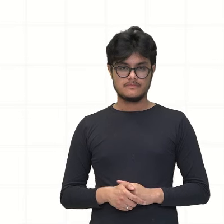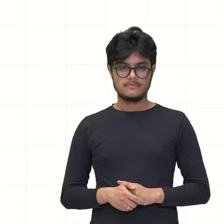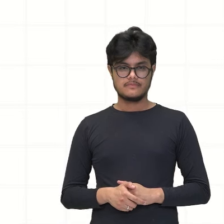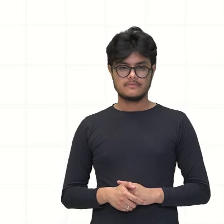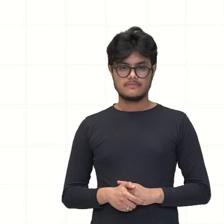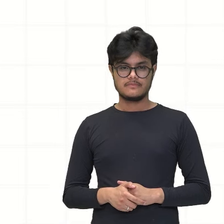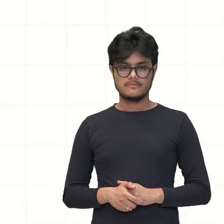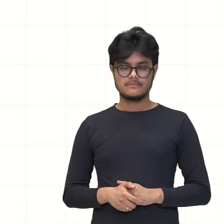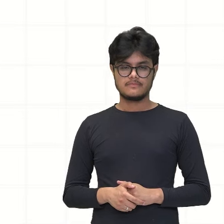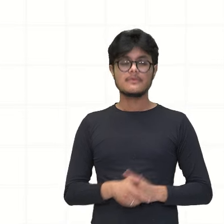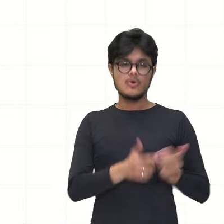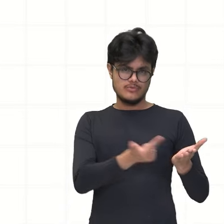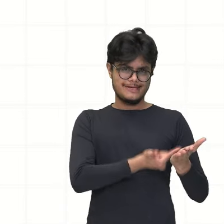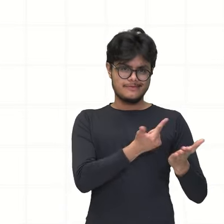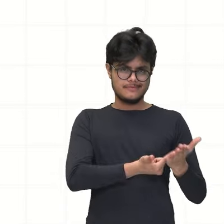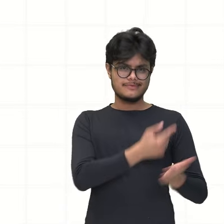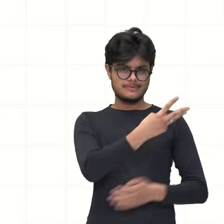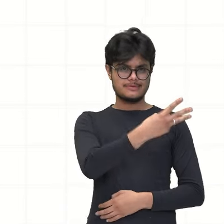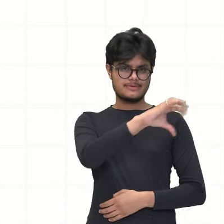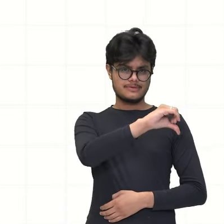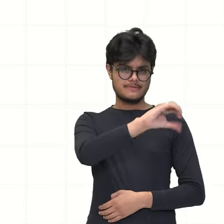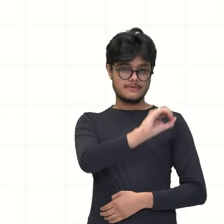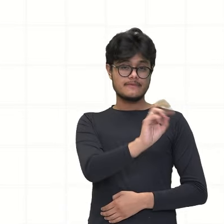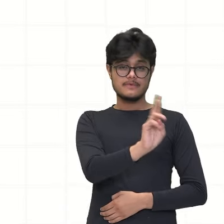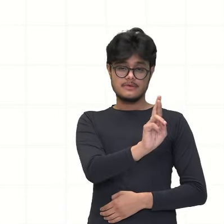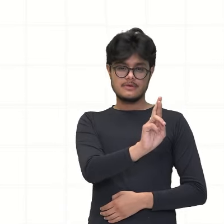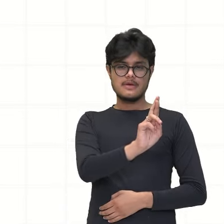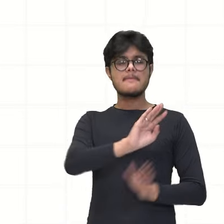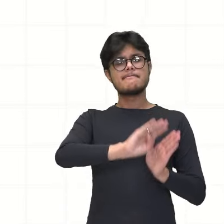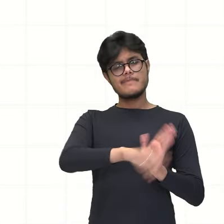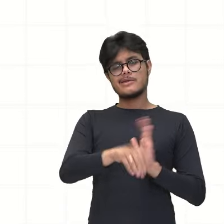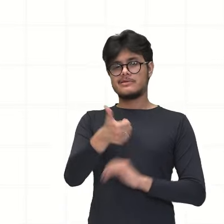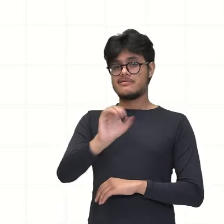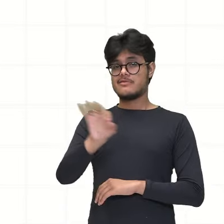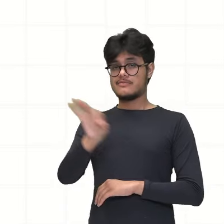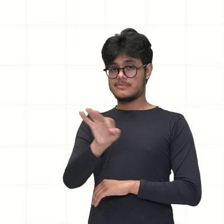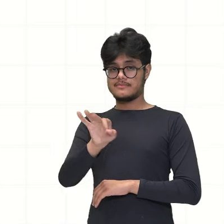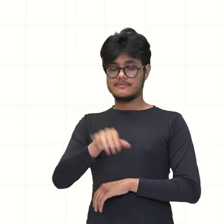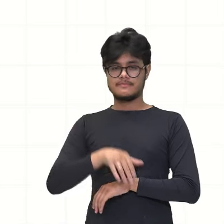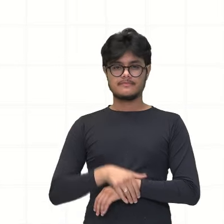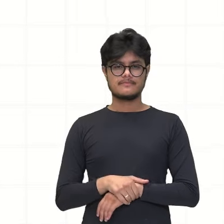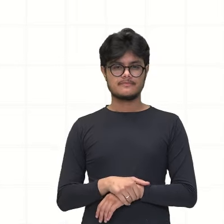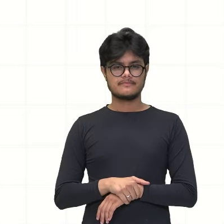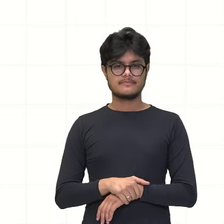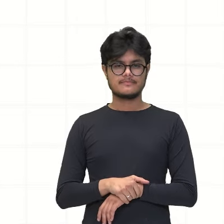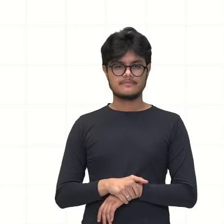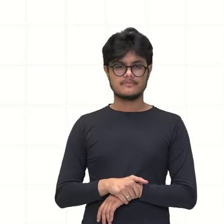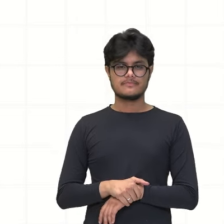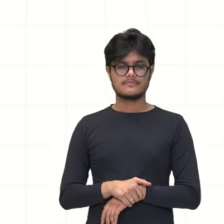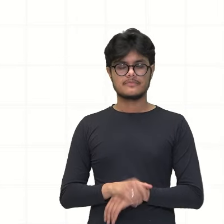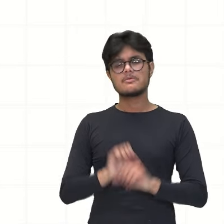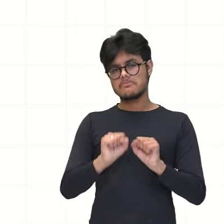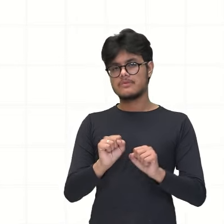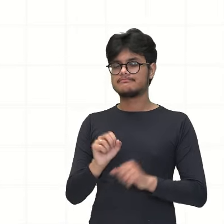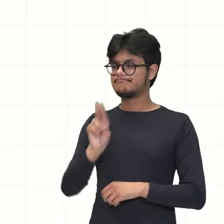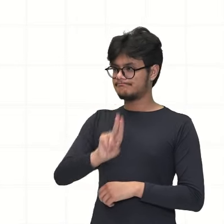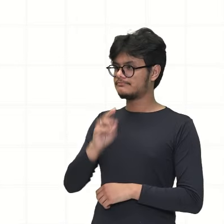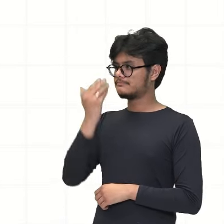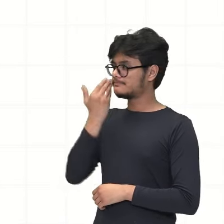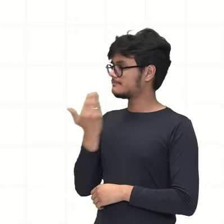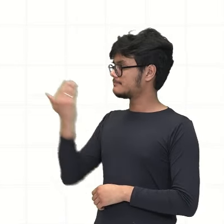custavam 390 e aí teriam um desconto de 10%. Novamente, posso usar a